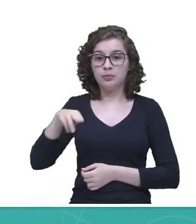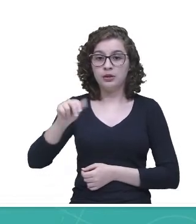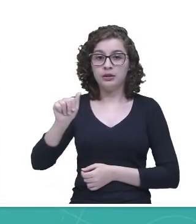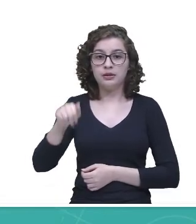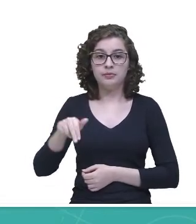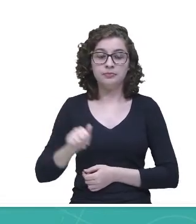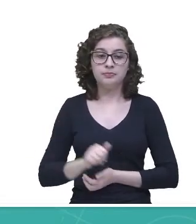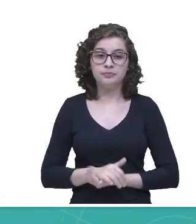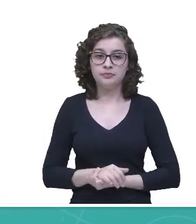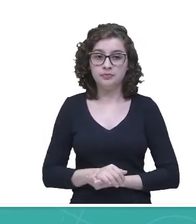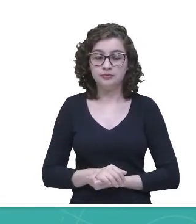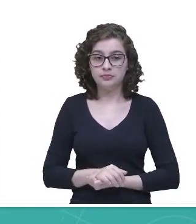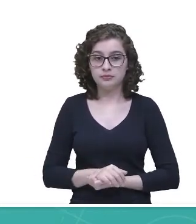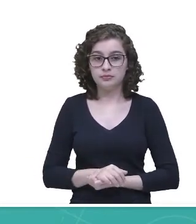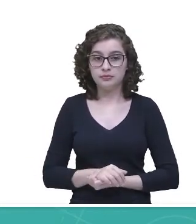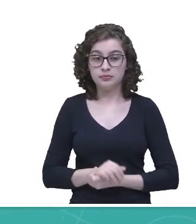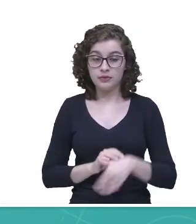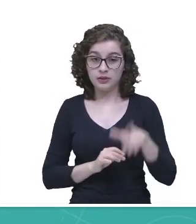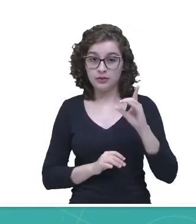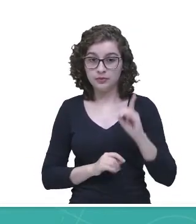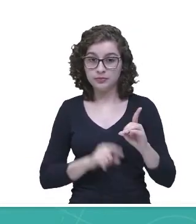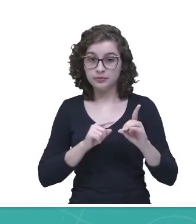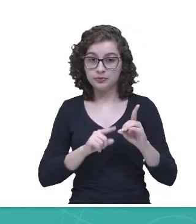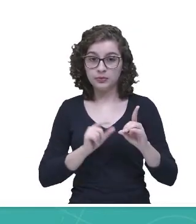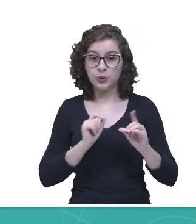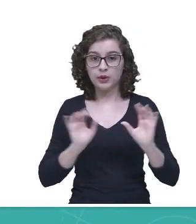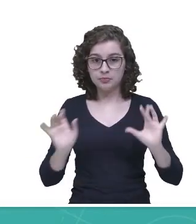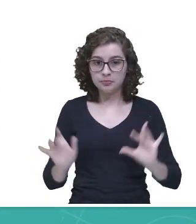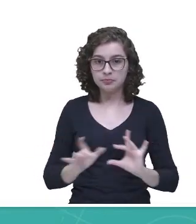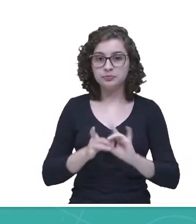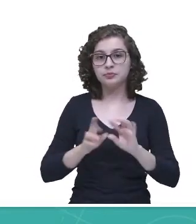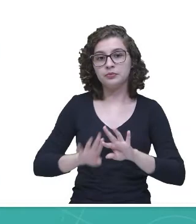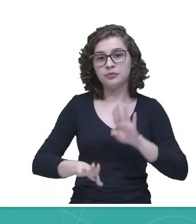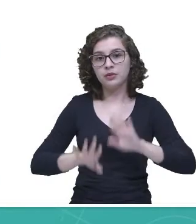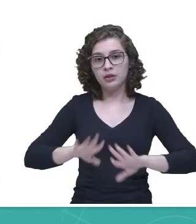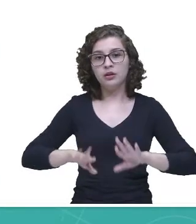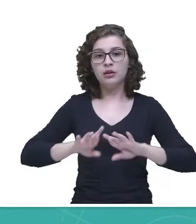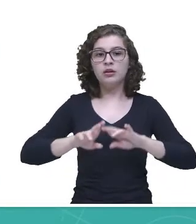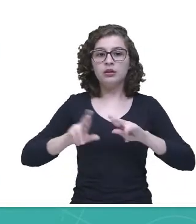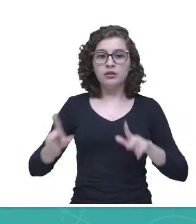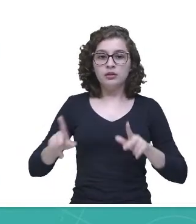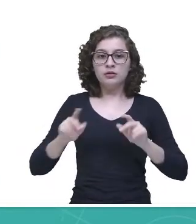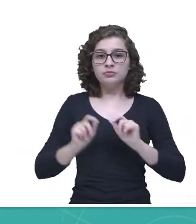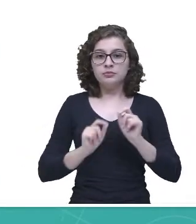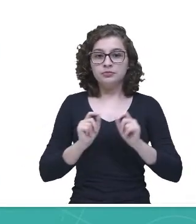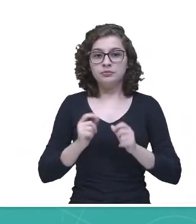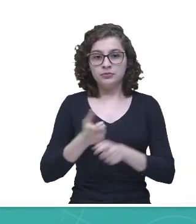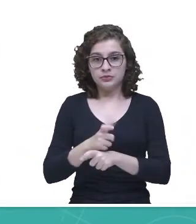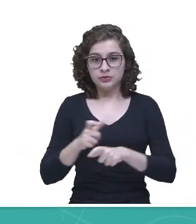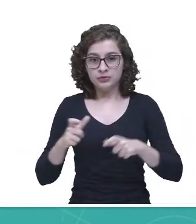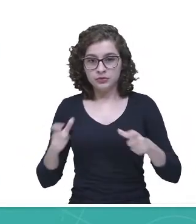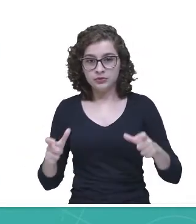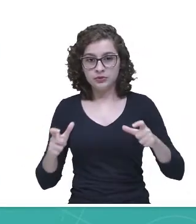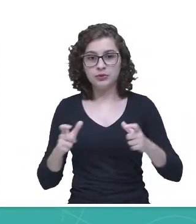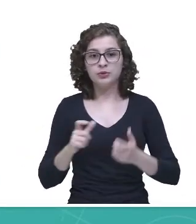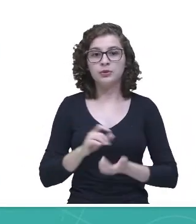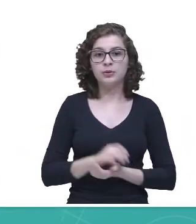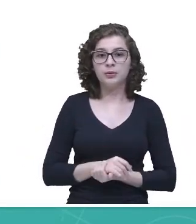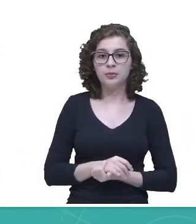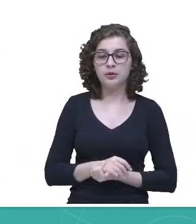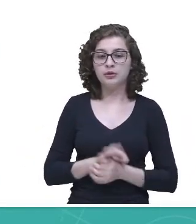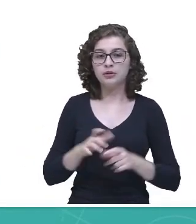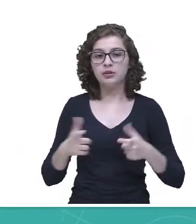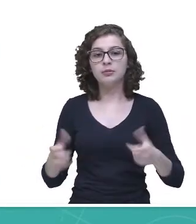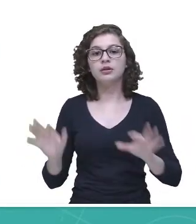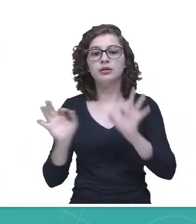tem aí as redes, olha, elas vão ser diferenciadas, que eu falei para vocês ali que estava incompleto, em